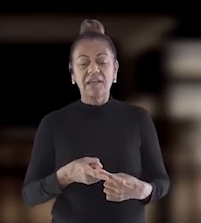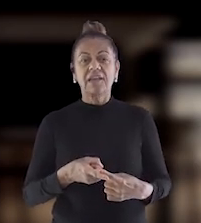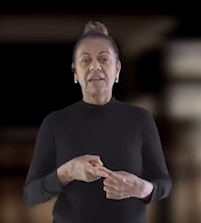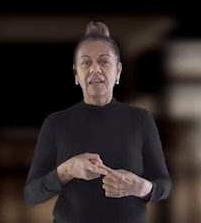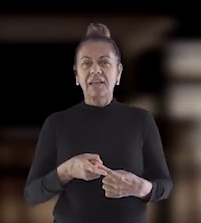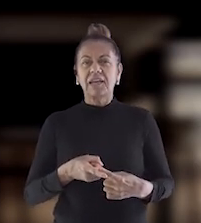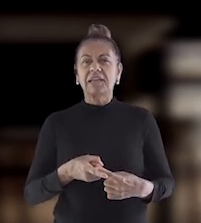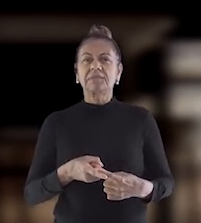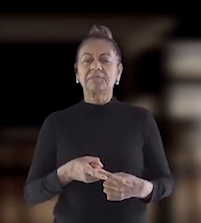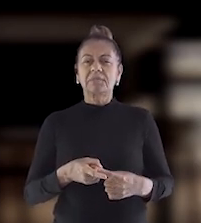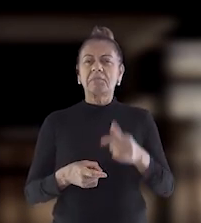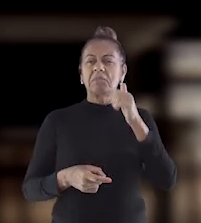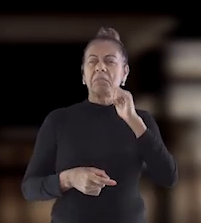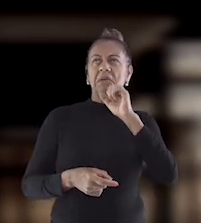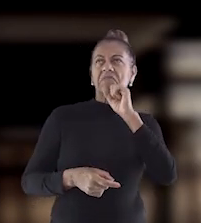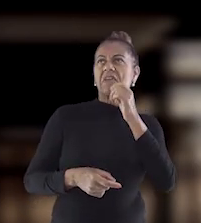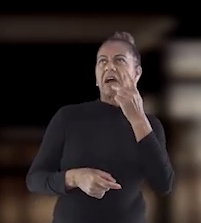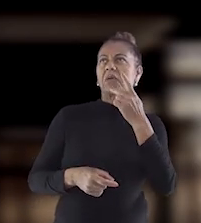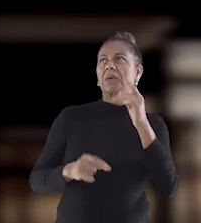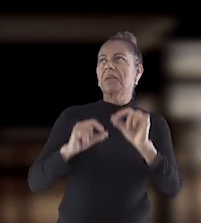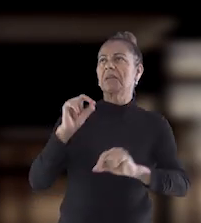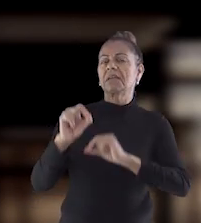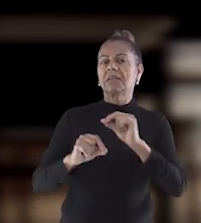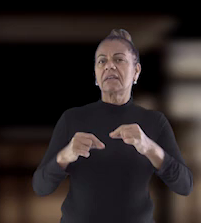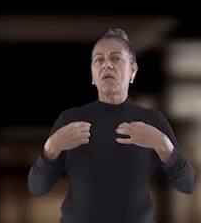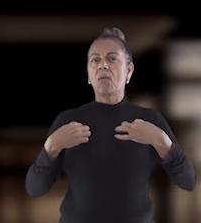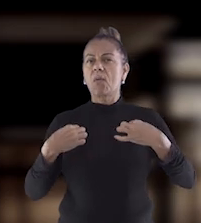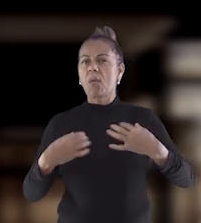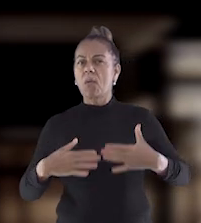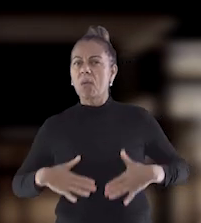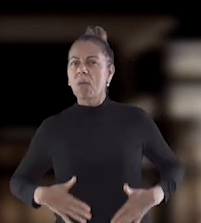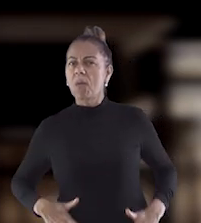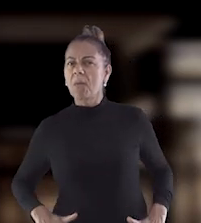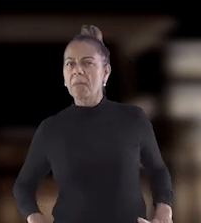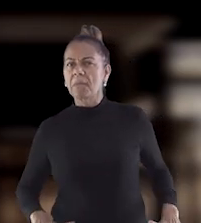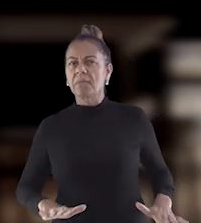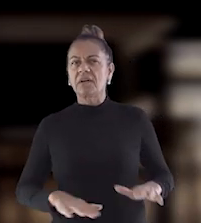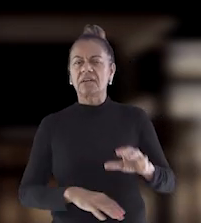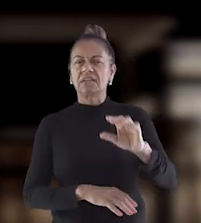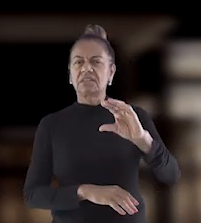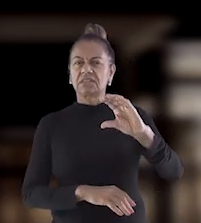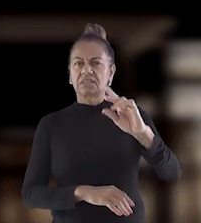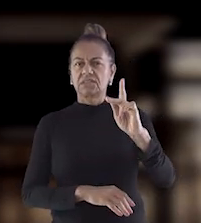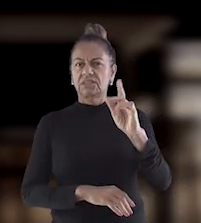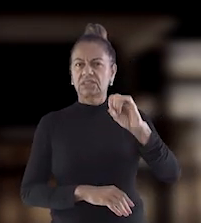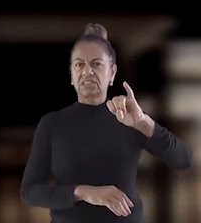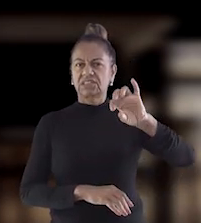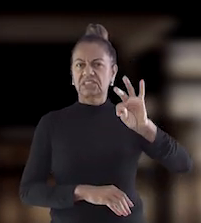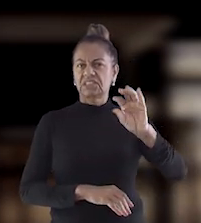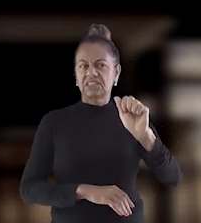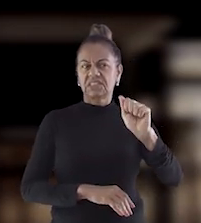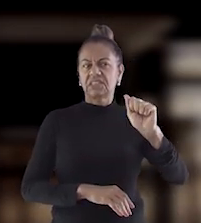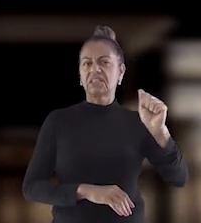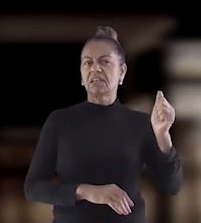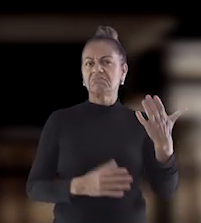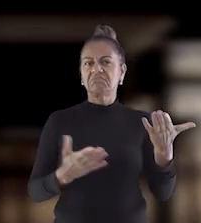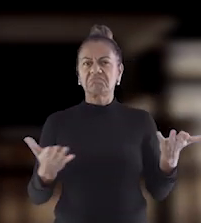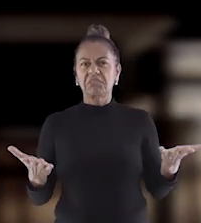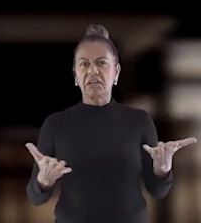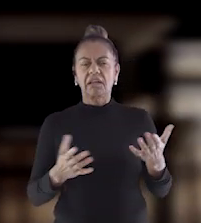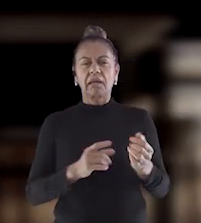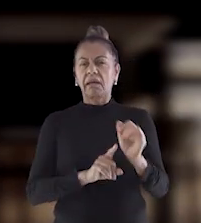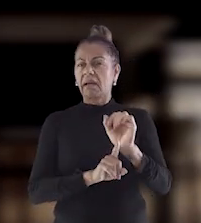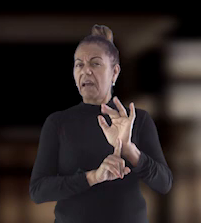dela. Porque na época ela conta que era vestido de chitão, eles sobreviviam de caça,